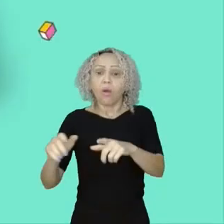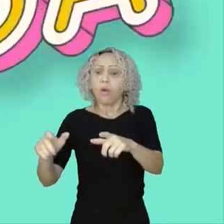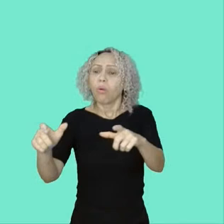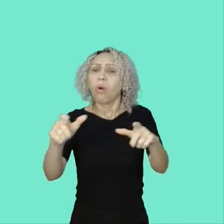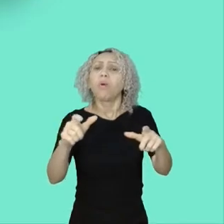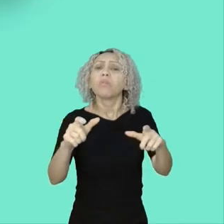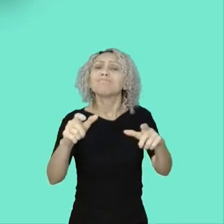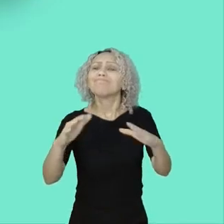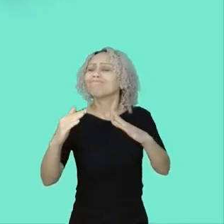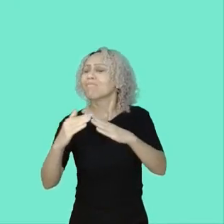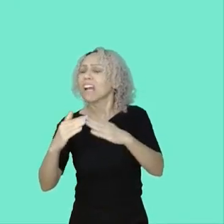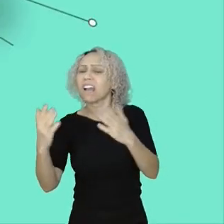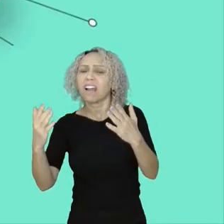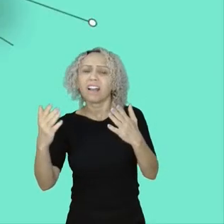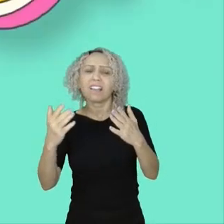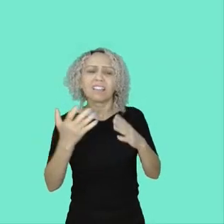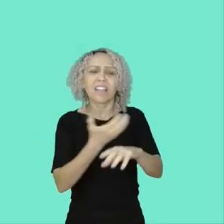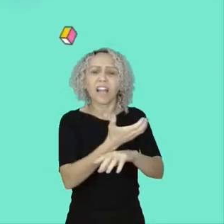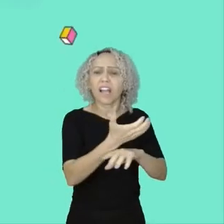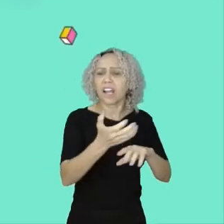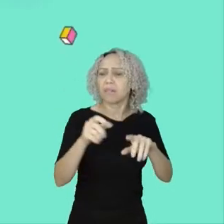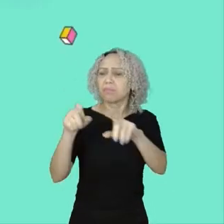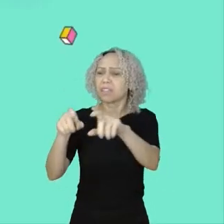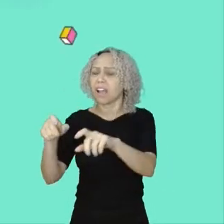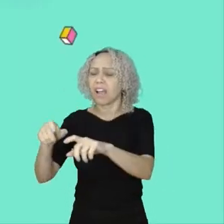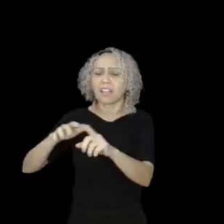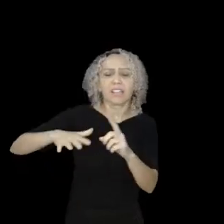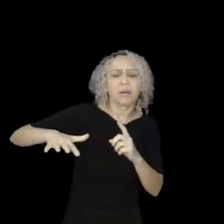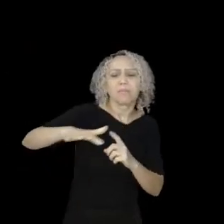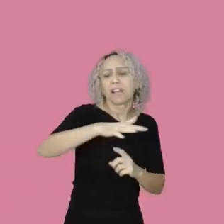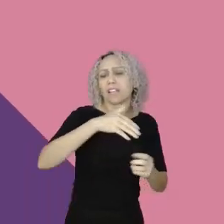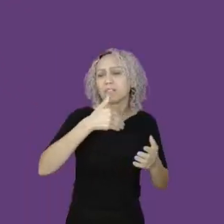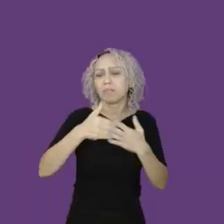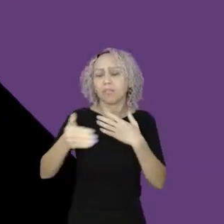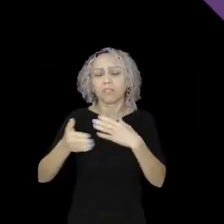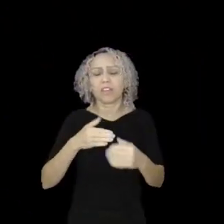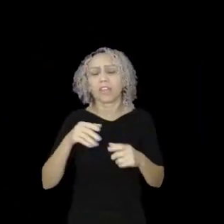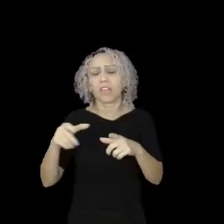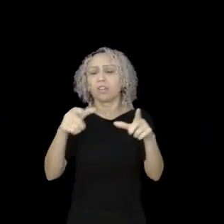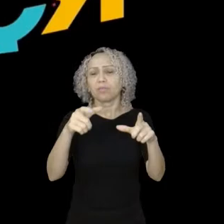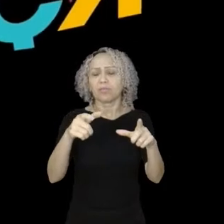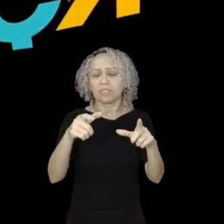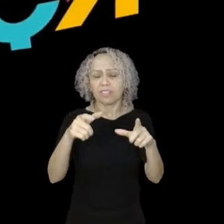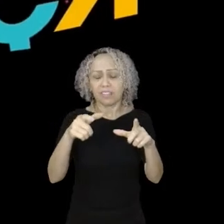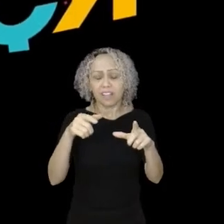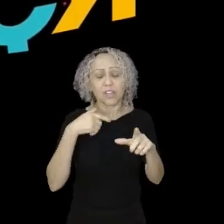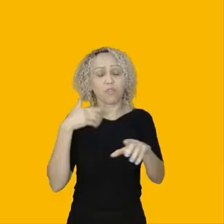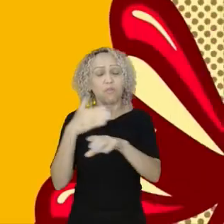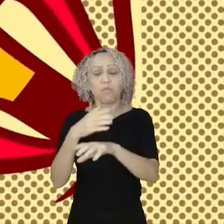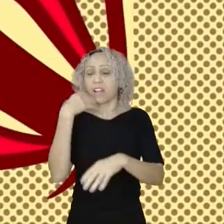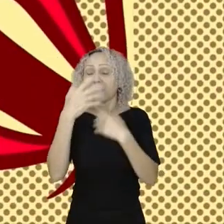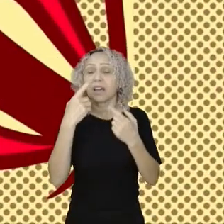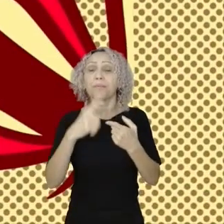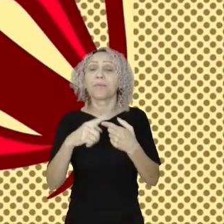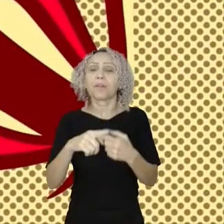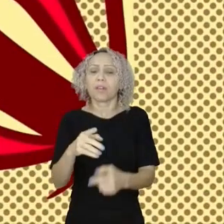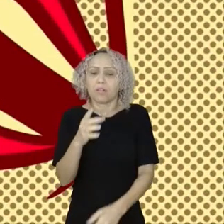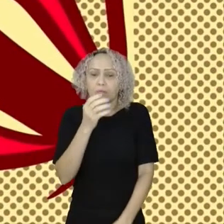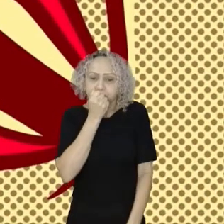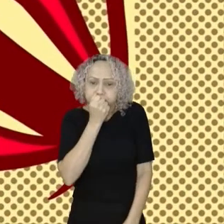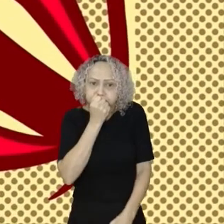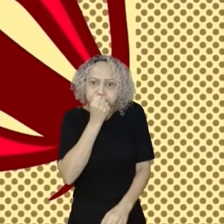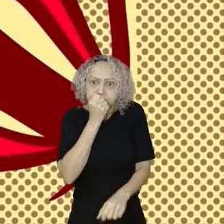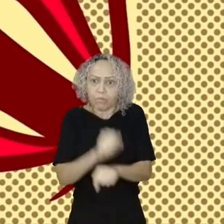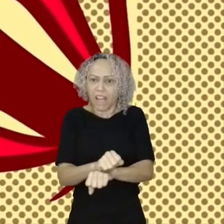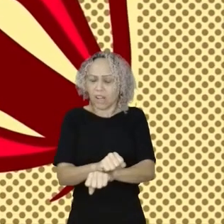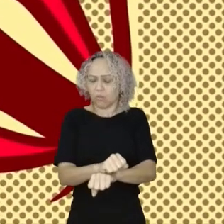Seja em casa, no campo, na rua ou na praça, chega de mordaça,